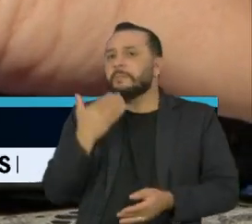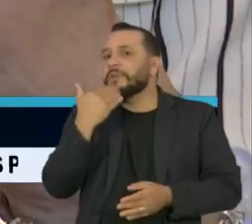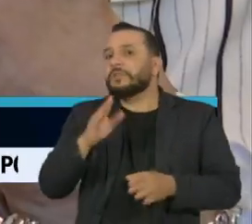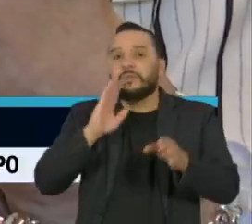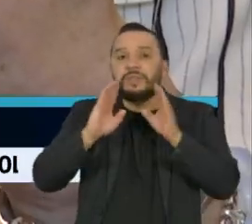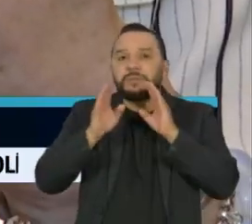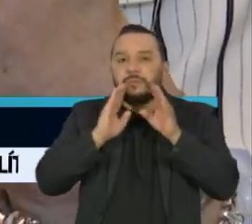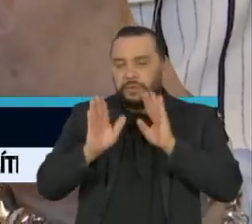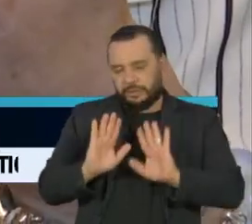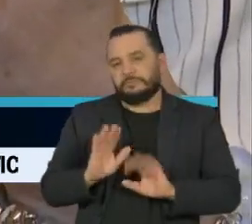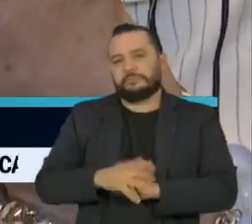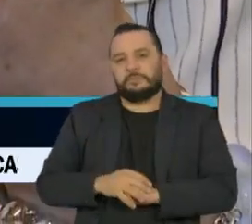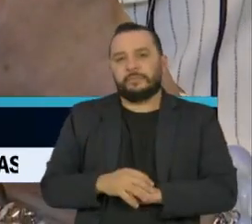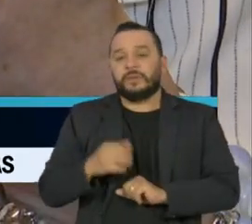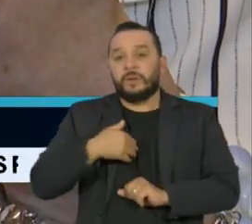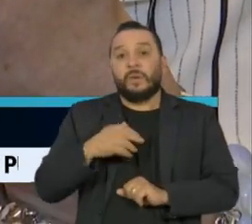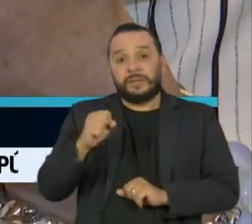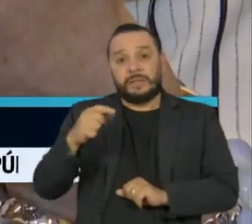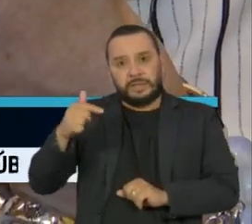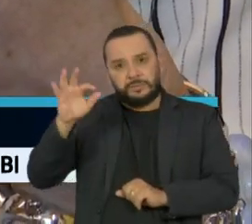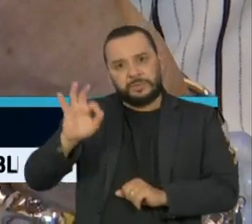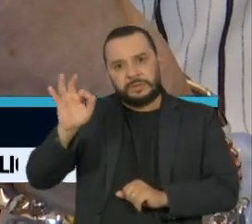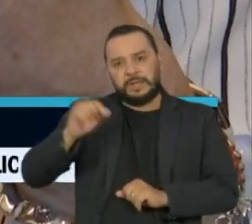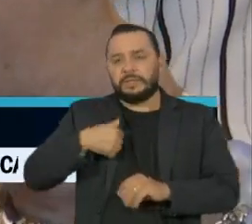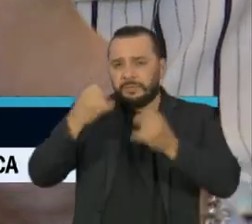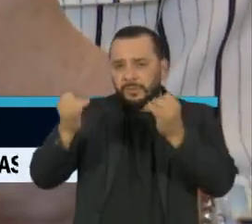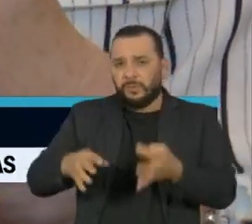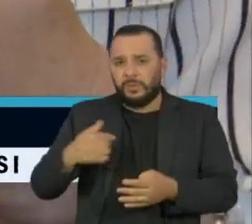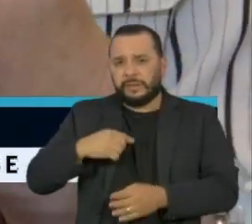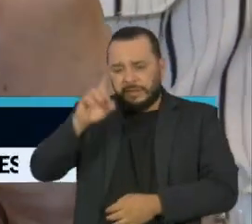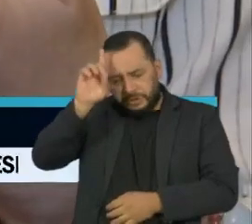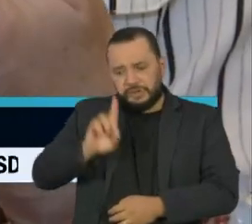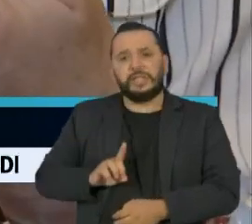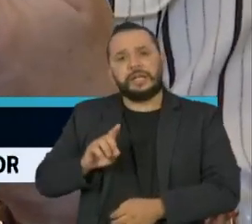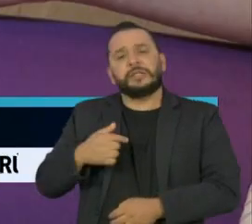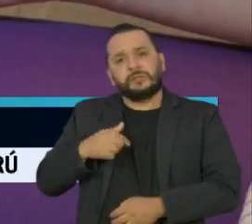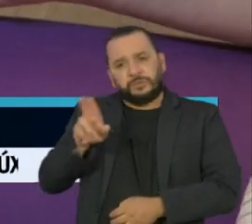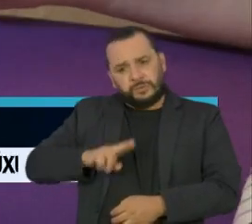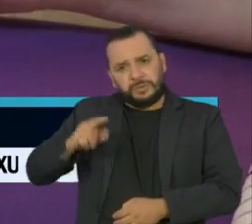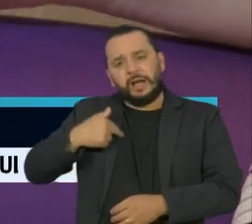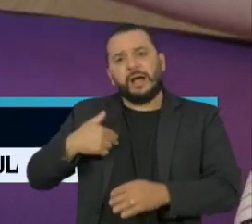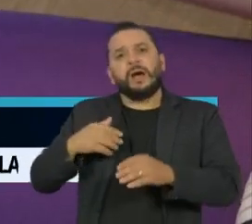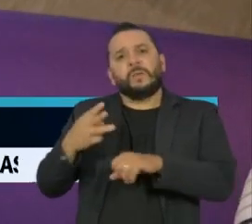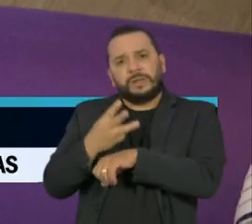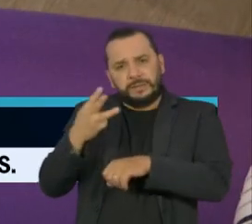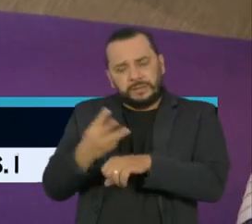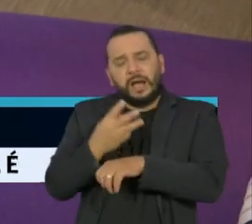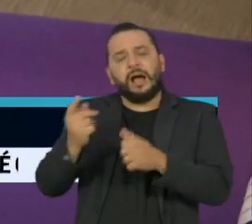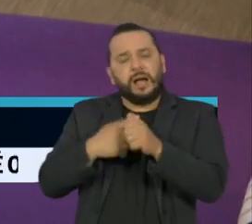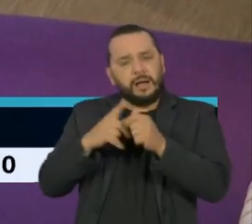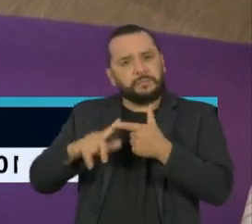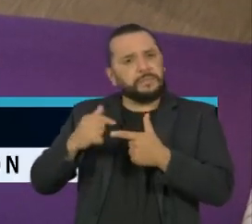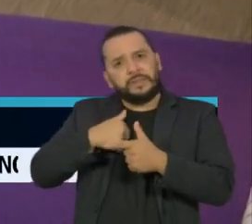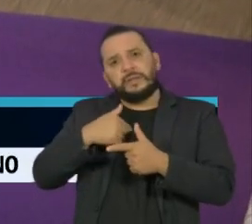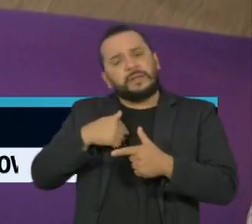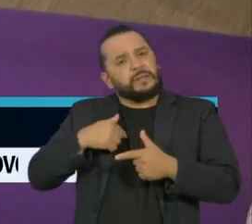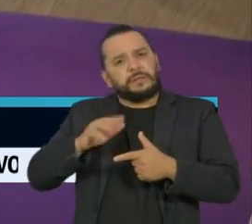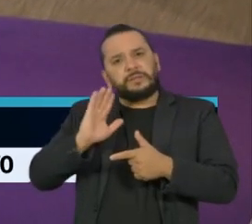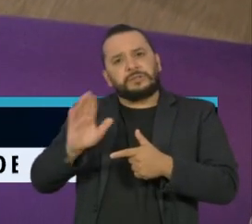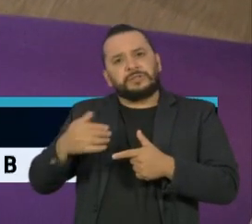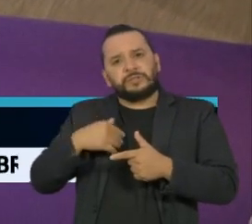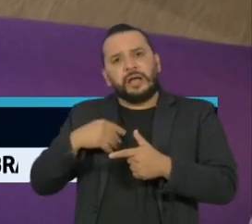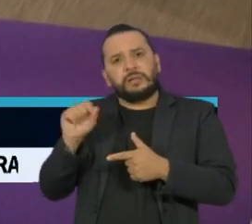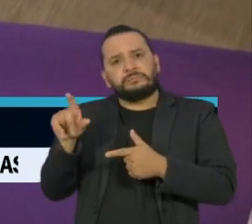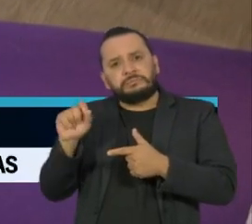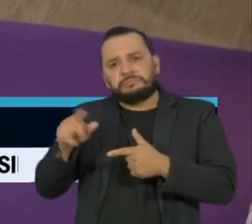cento dos entrevistados disseram acreditar que as pessoas têm direito a usar o whatsapp telegram e outros aplicativos sempre suas